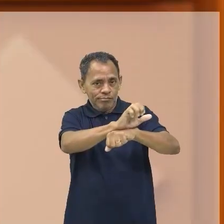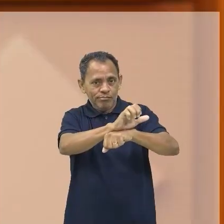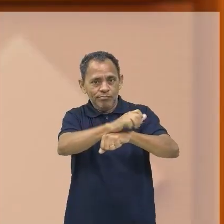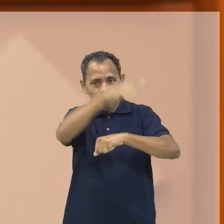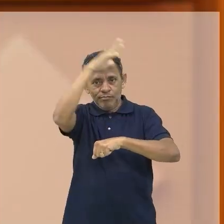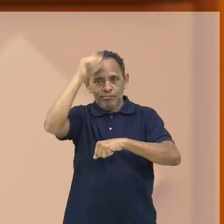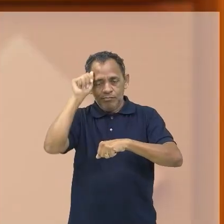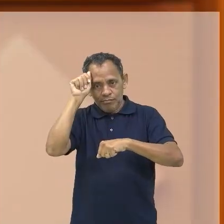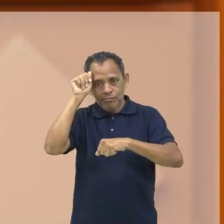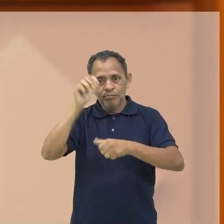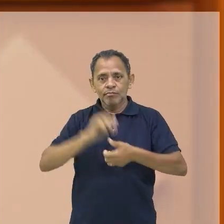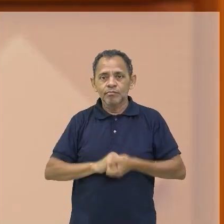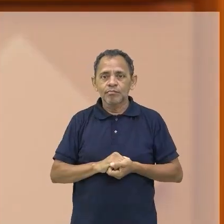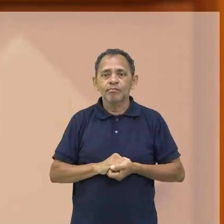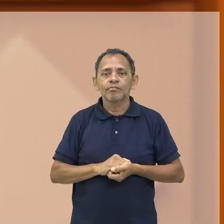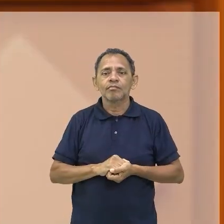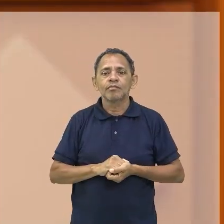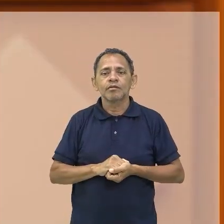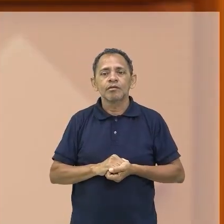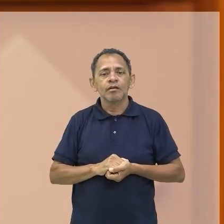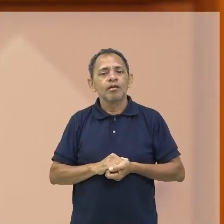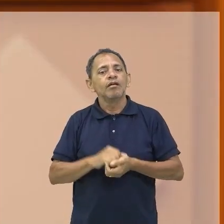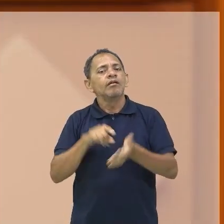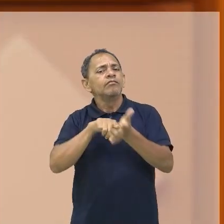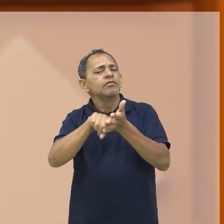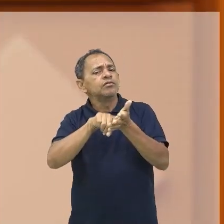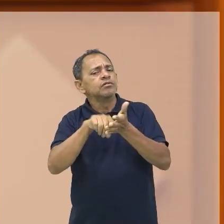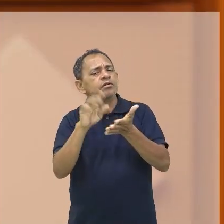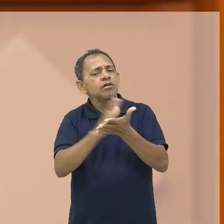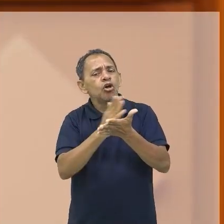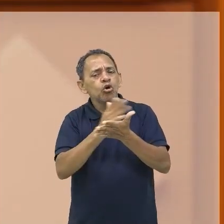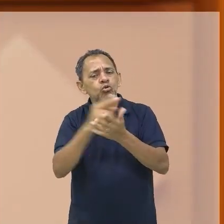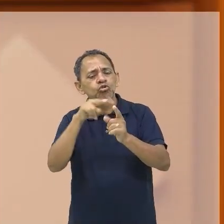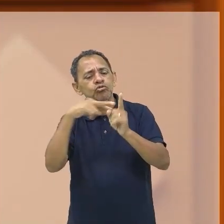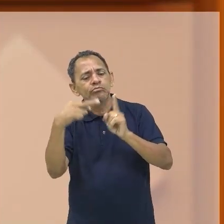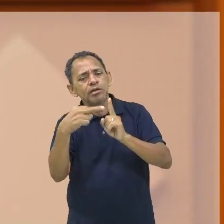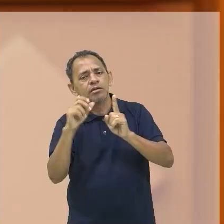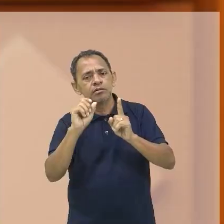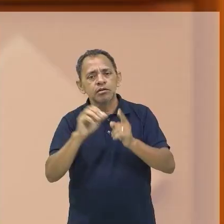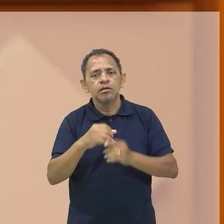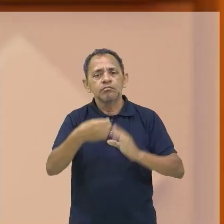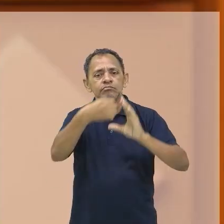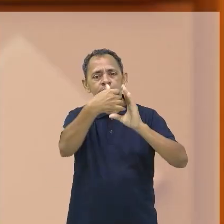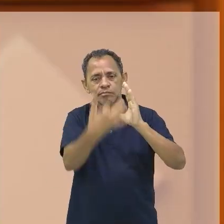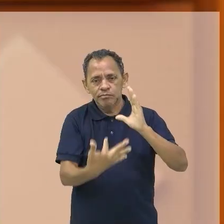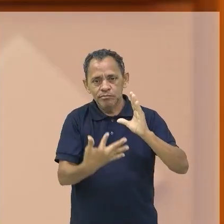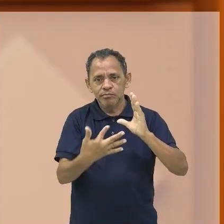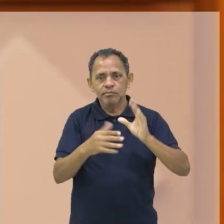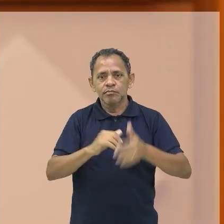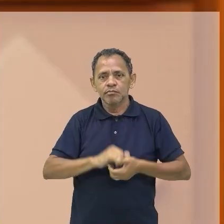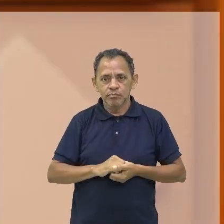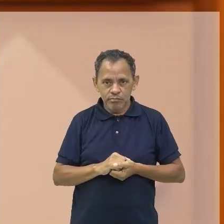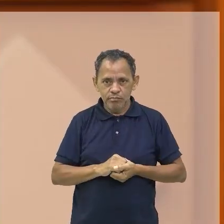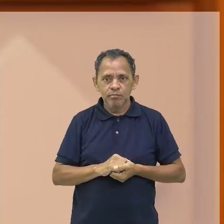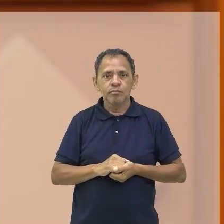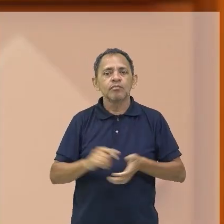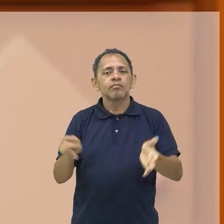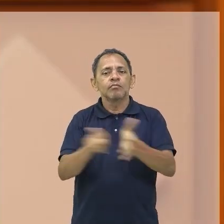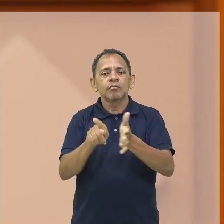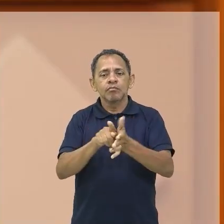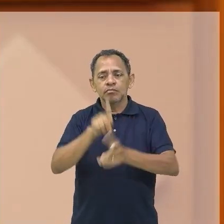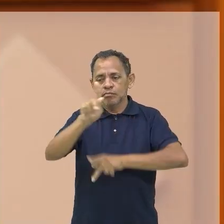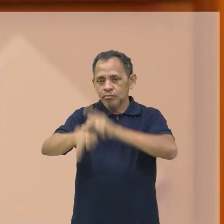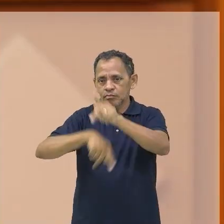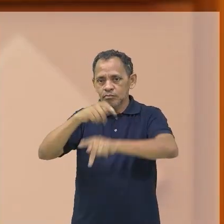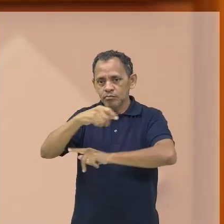vamos aí explorar alguns aspectos, né, relacionados à nossa população